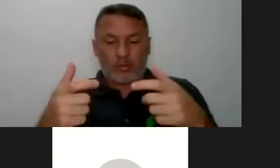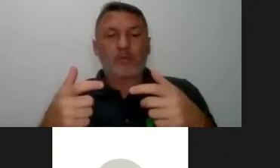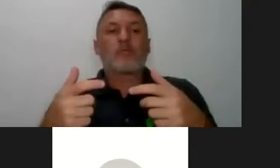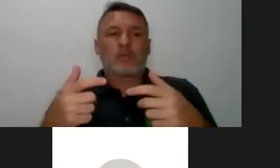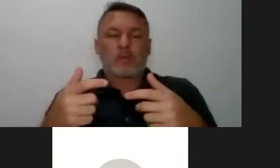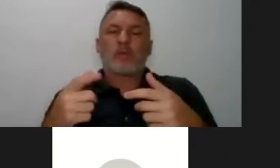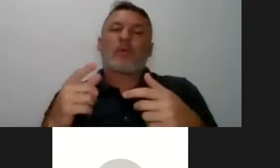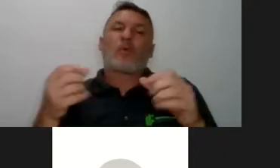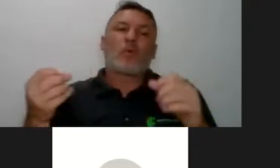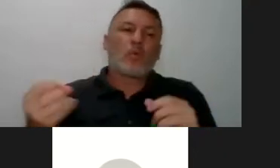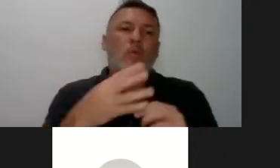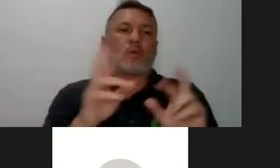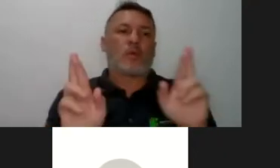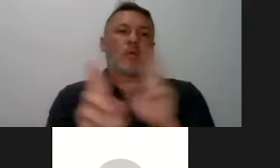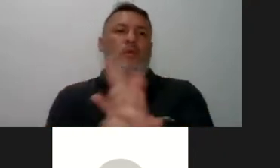novas relações.